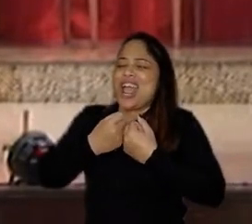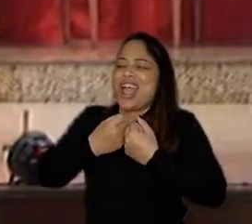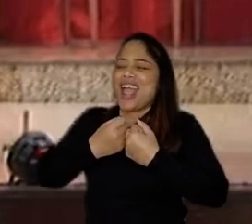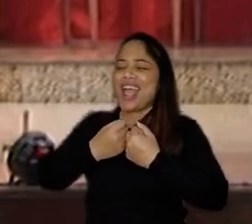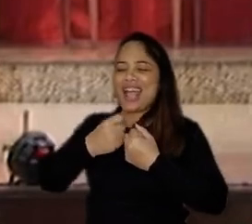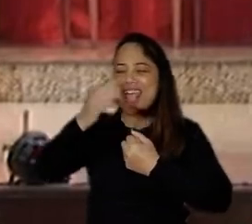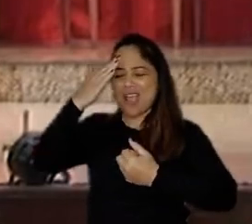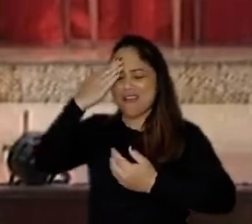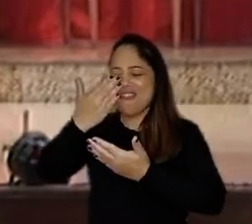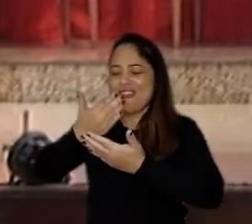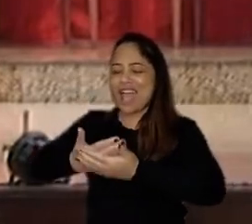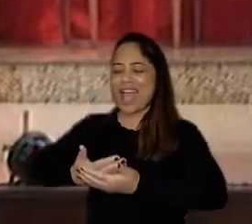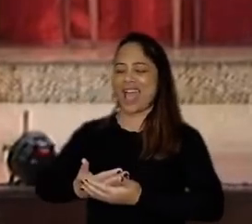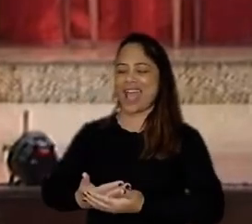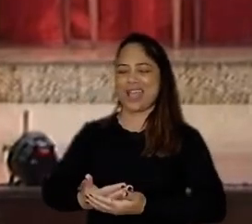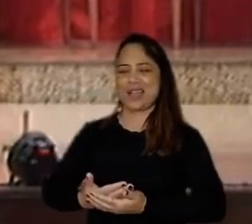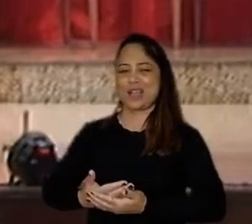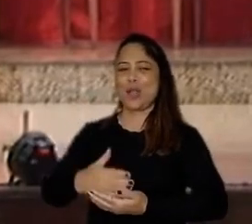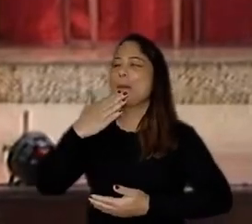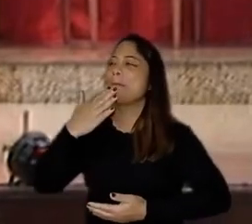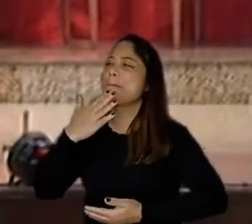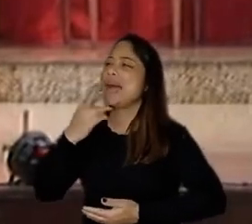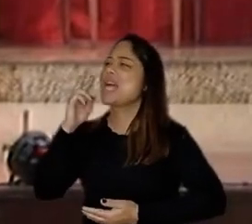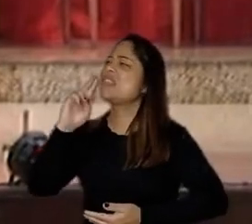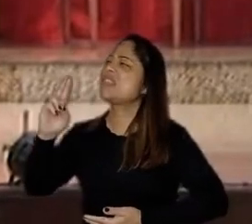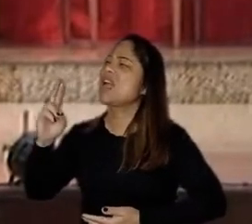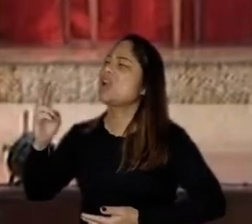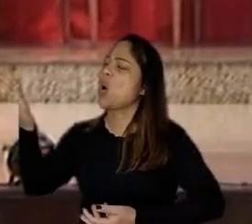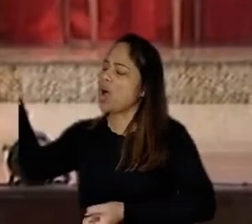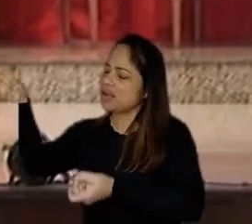dizendo: Senhor, alimenta a minha esperança.